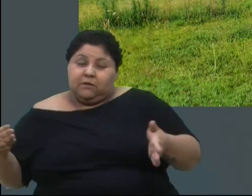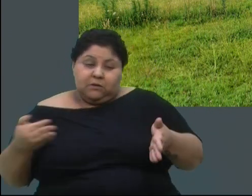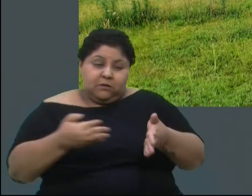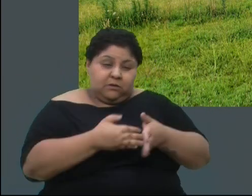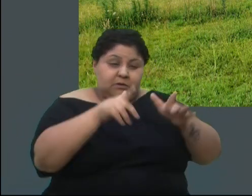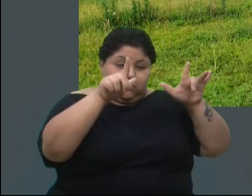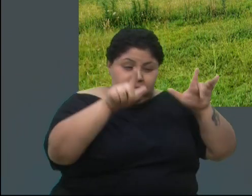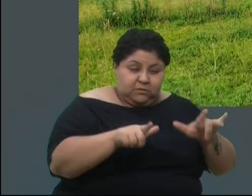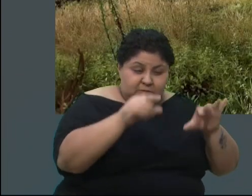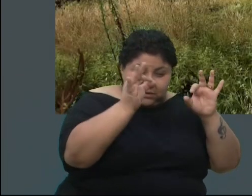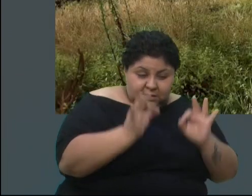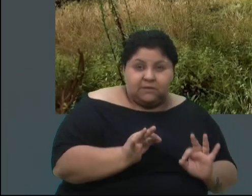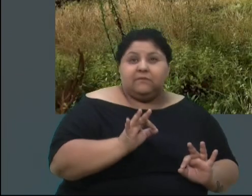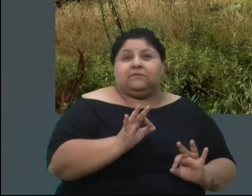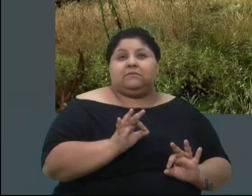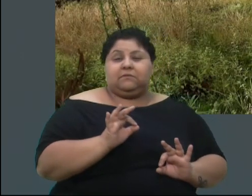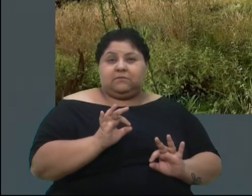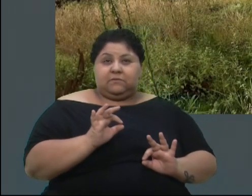lugares corretos.